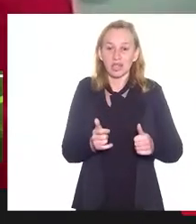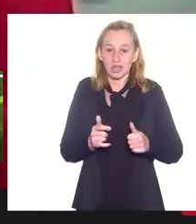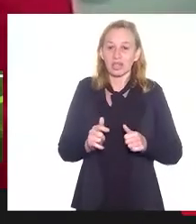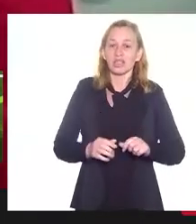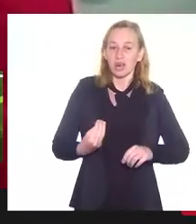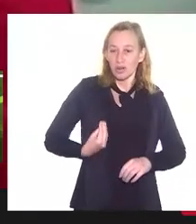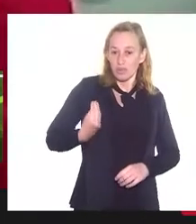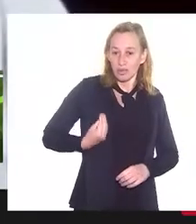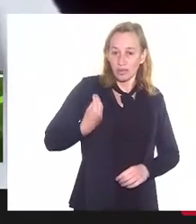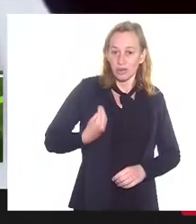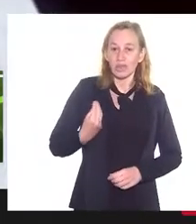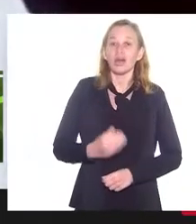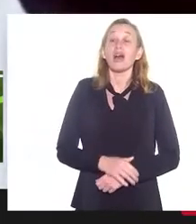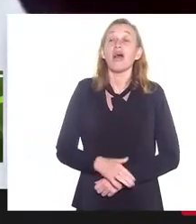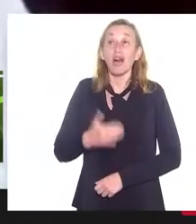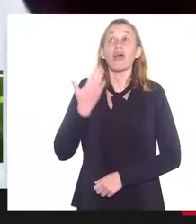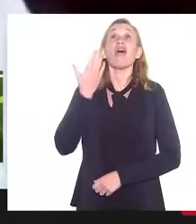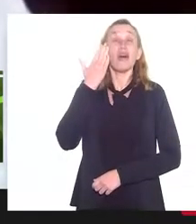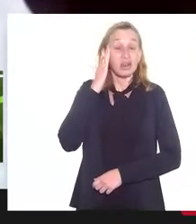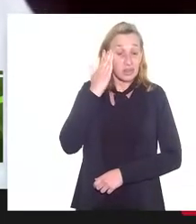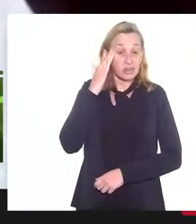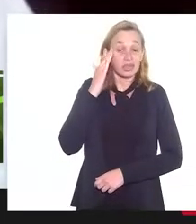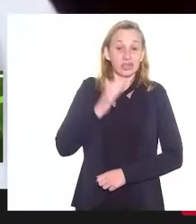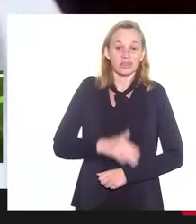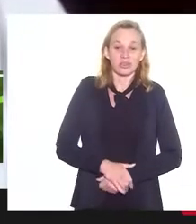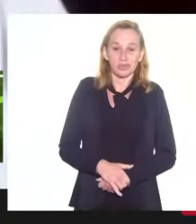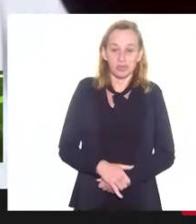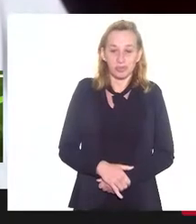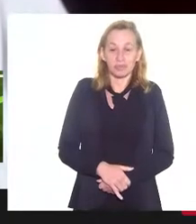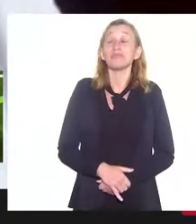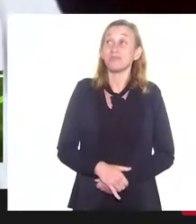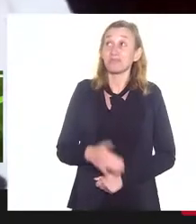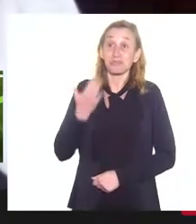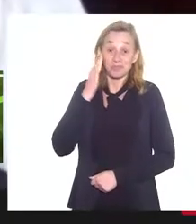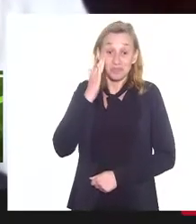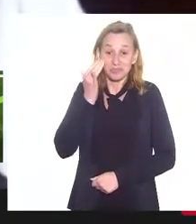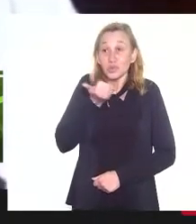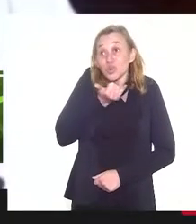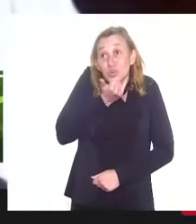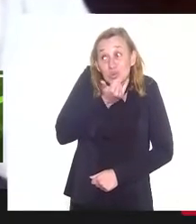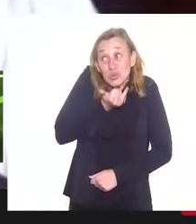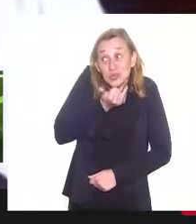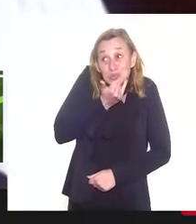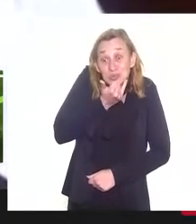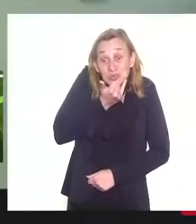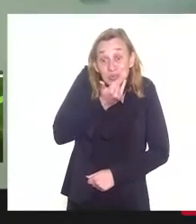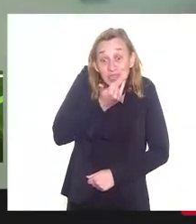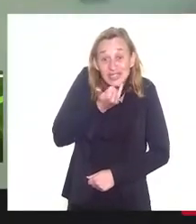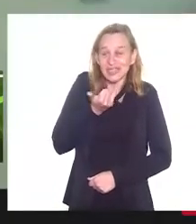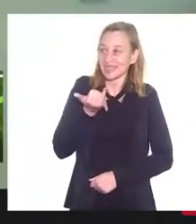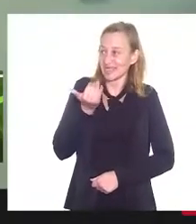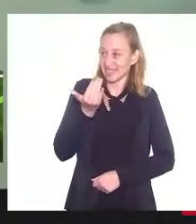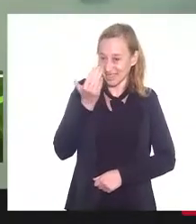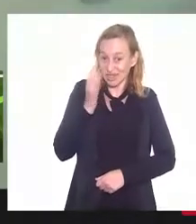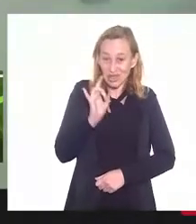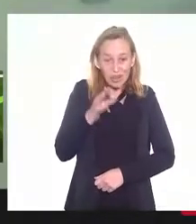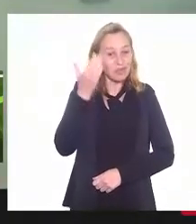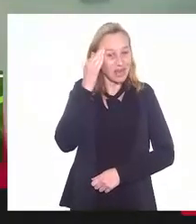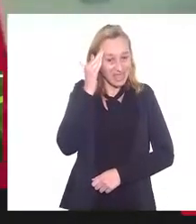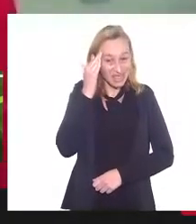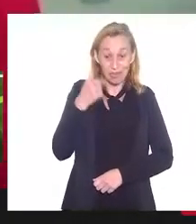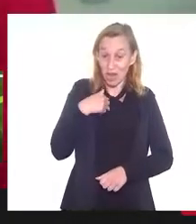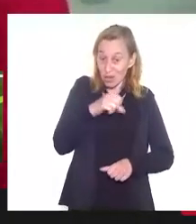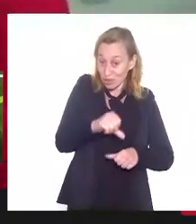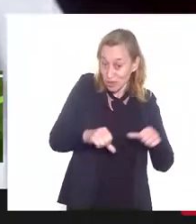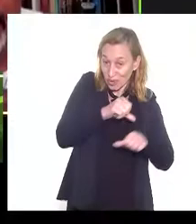uma câmera é sua, a outra da TV Alerj. Por favor. Ah, tá, desculpe. Obrigado. Só para entender, porque eu tinha